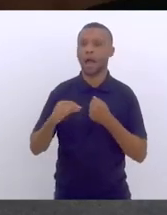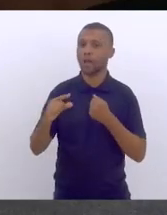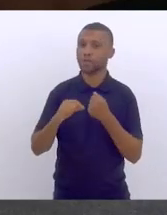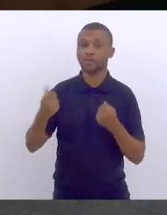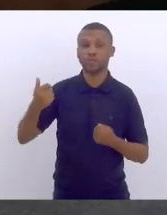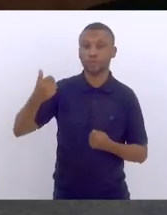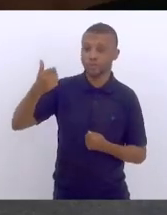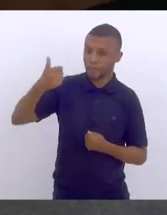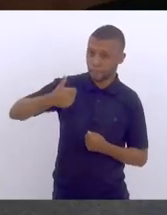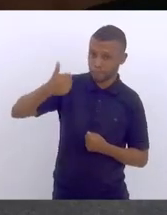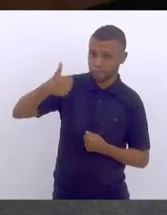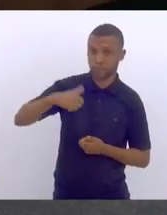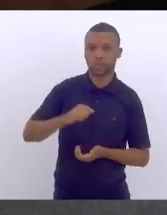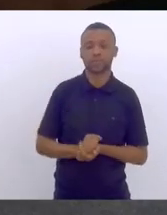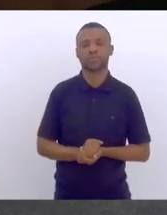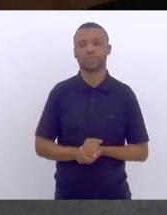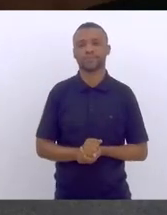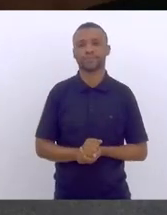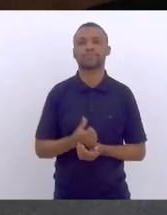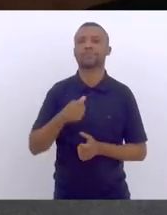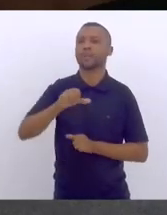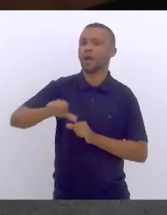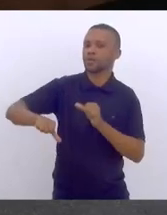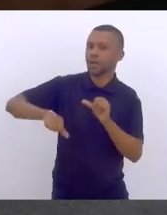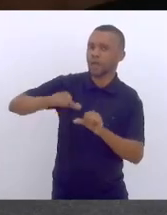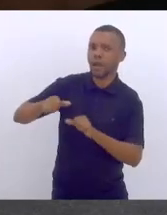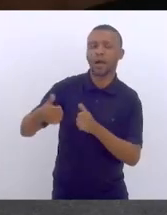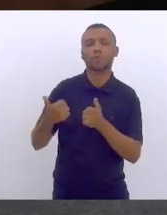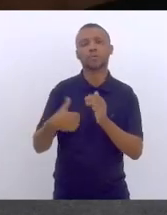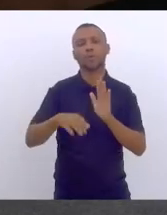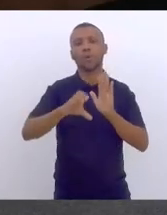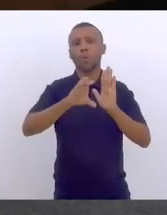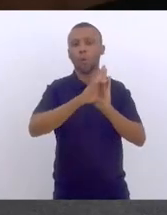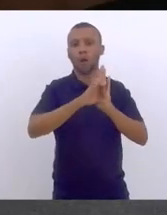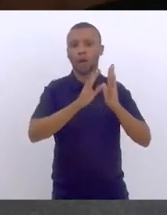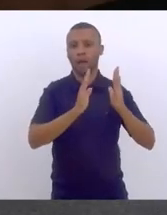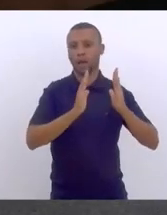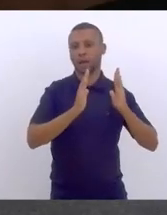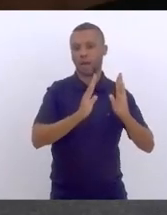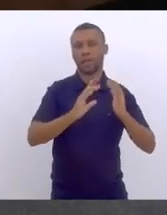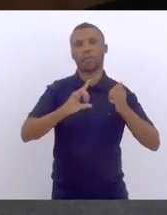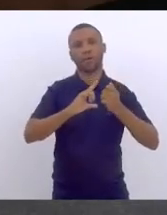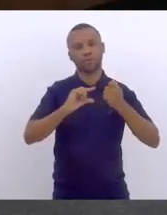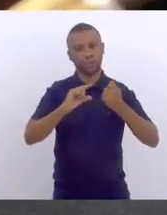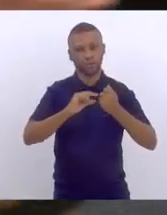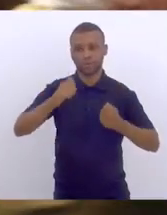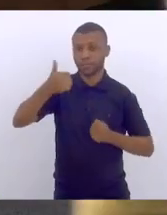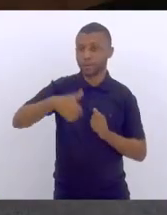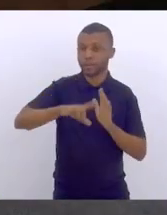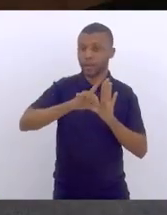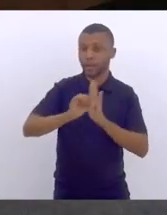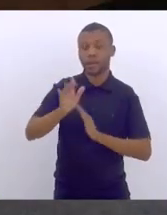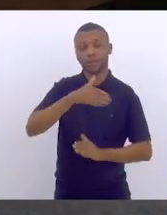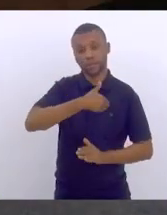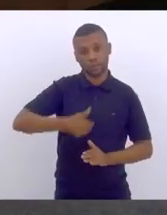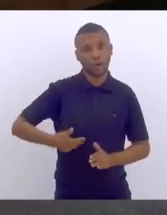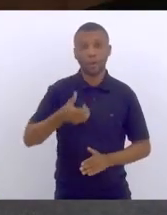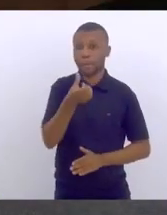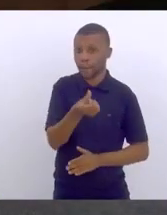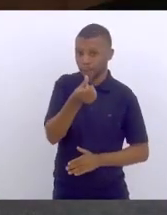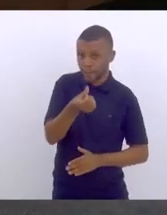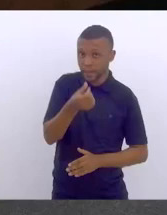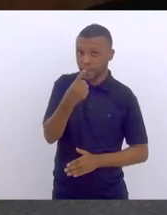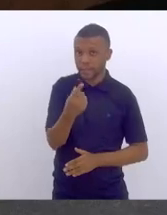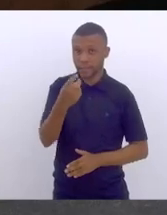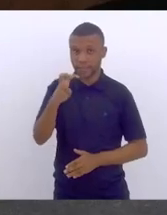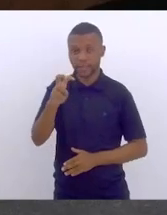1º. Fica alterado o caput do artigo 1º da Lei Estadual 6615,